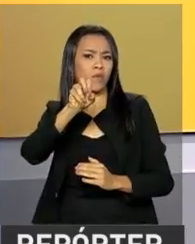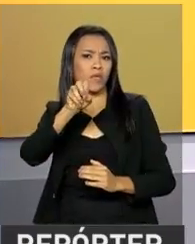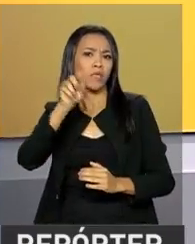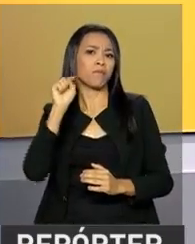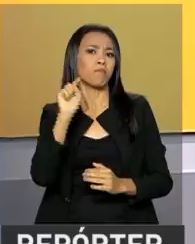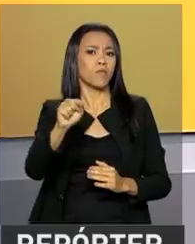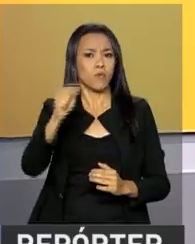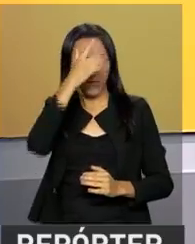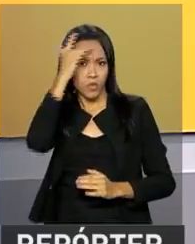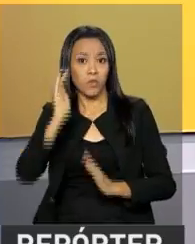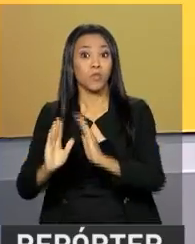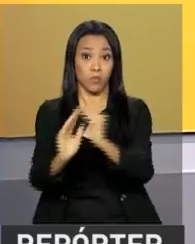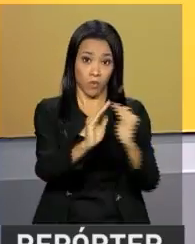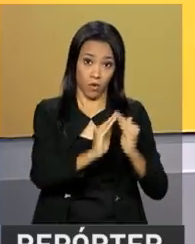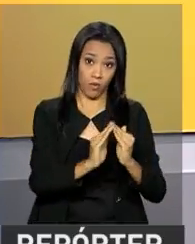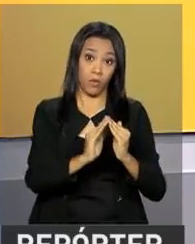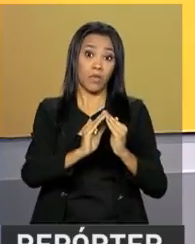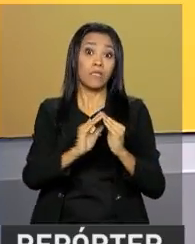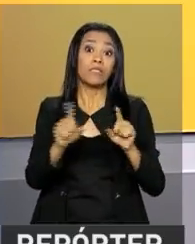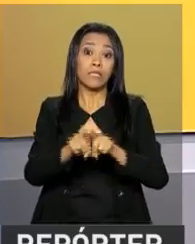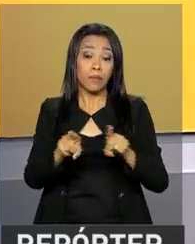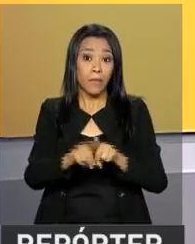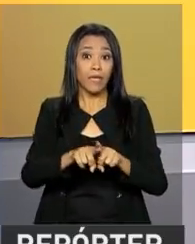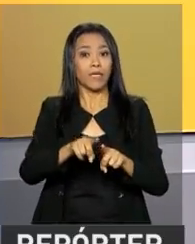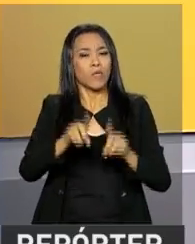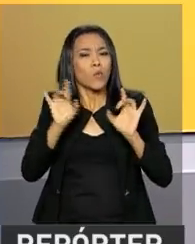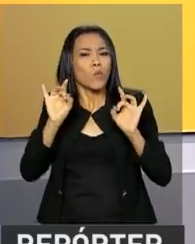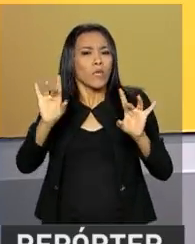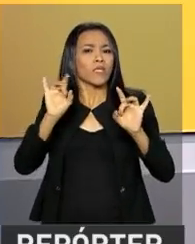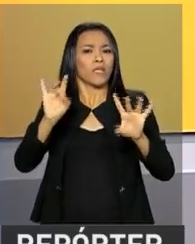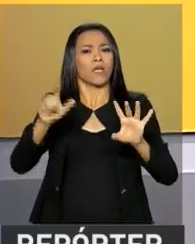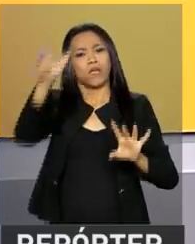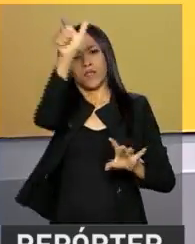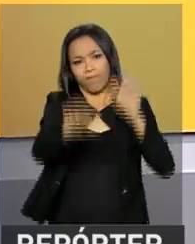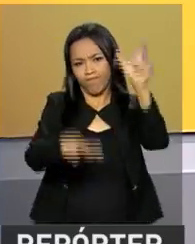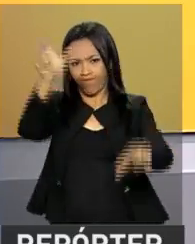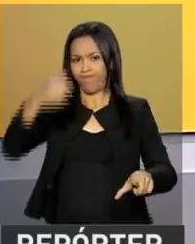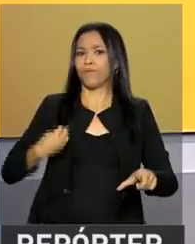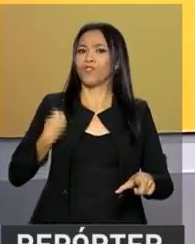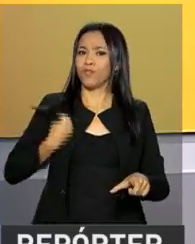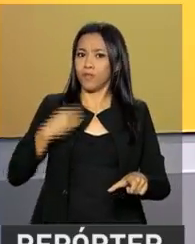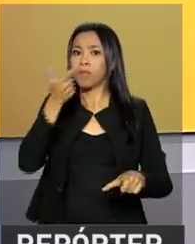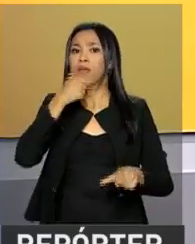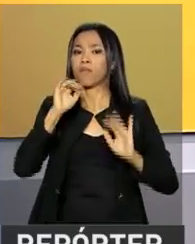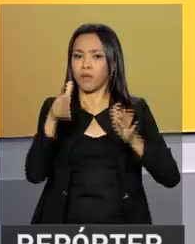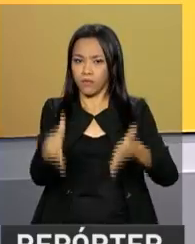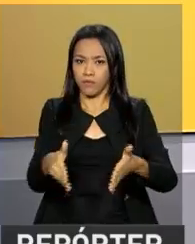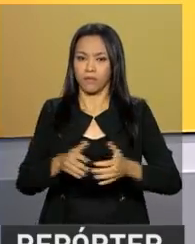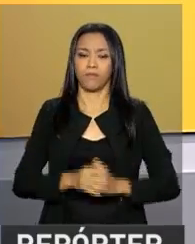habitantes e a prioridade a uma maior qualidade de vida aos moradores do programa.